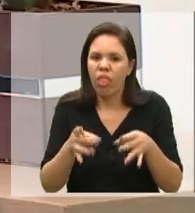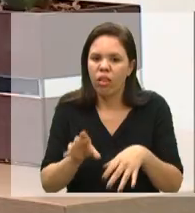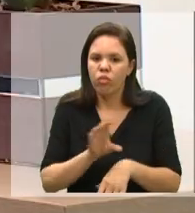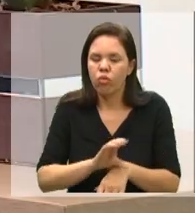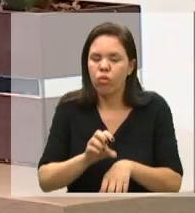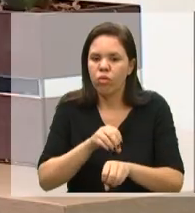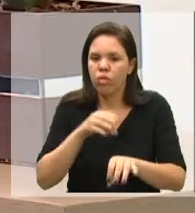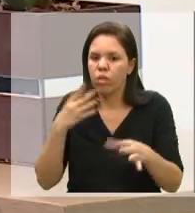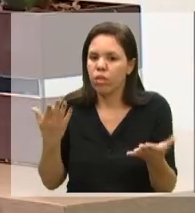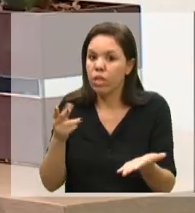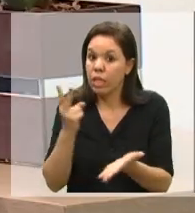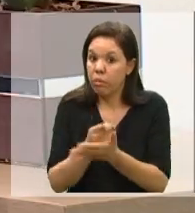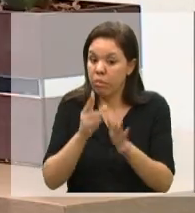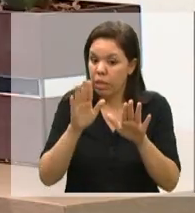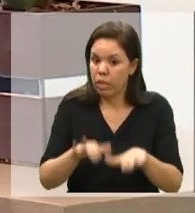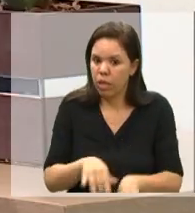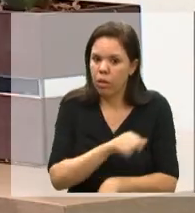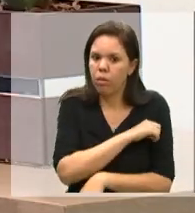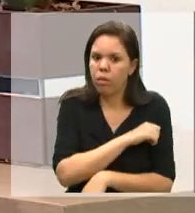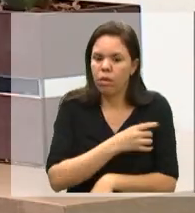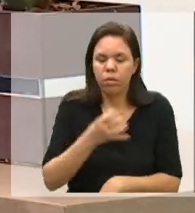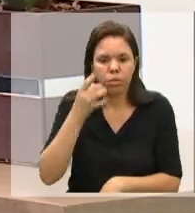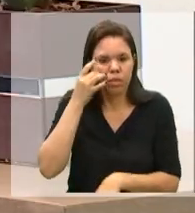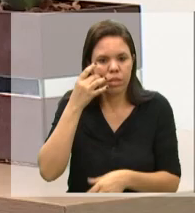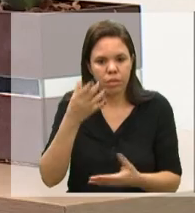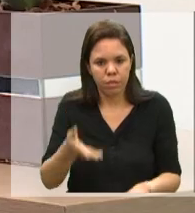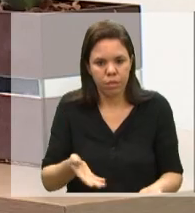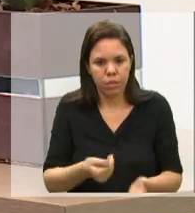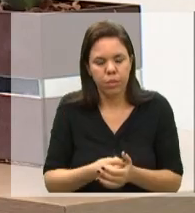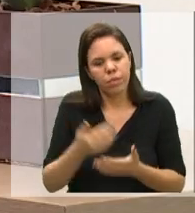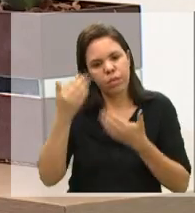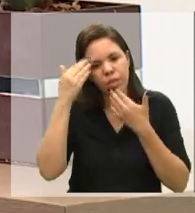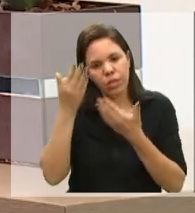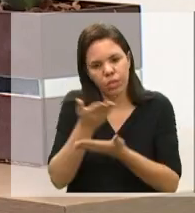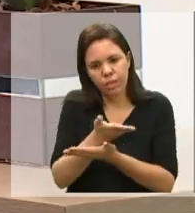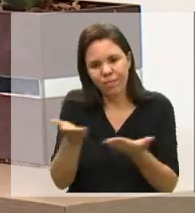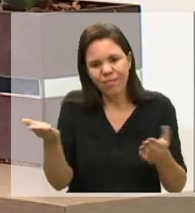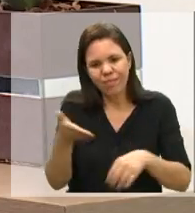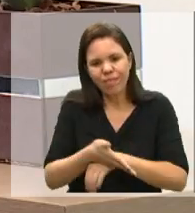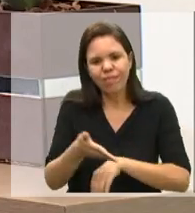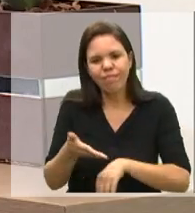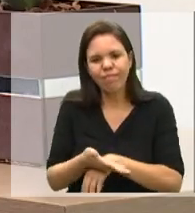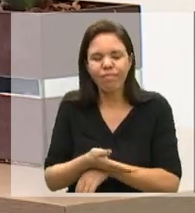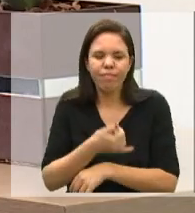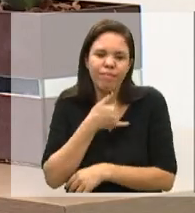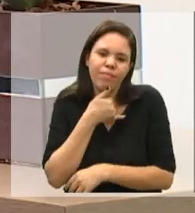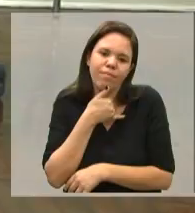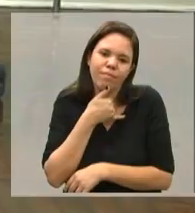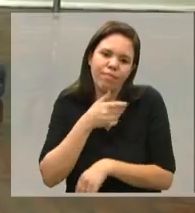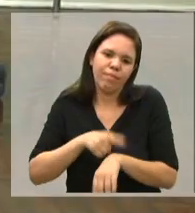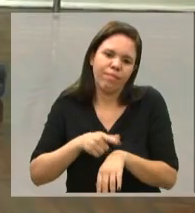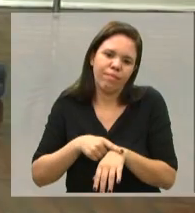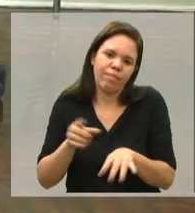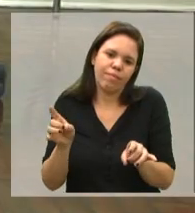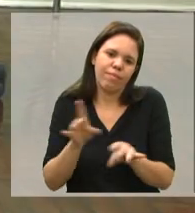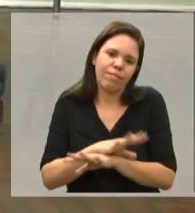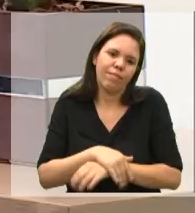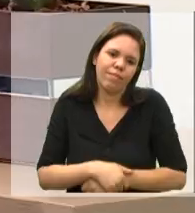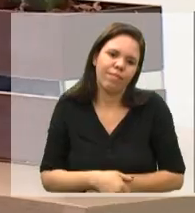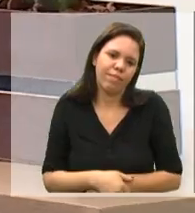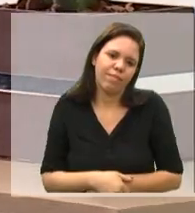preocupantes. Que manter esse aluno presente. Exatamente. Eu vou agradecer a participação de vocês. Infelizmente, nosso tempo